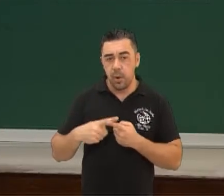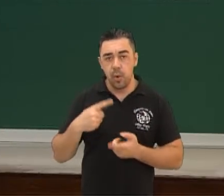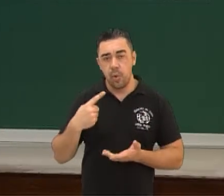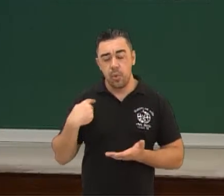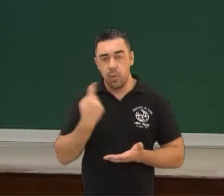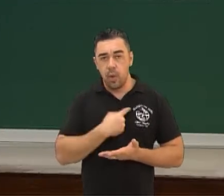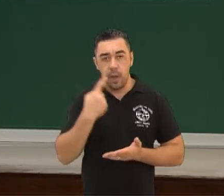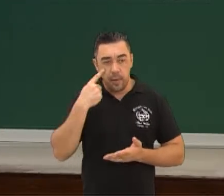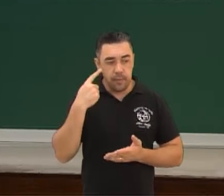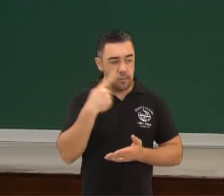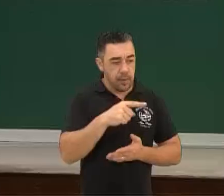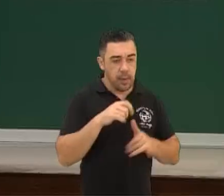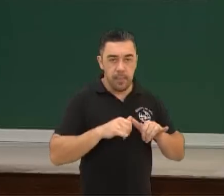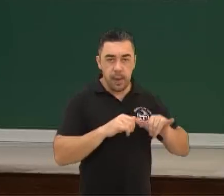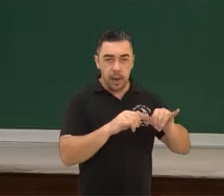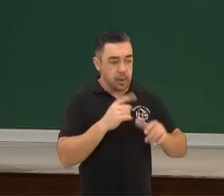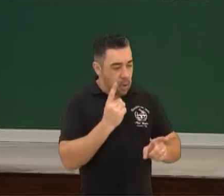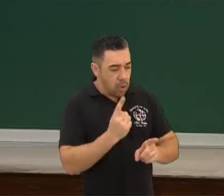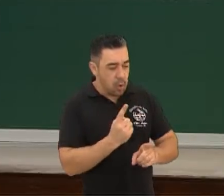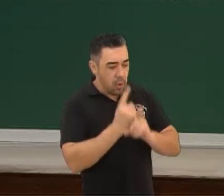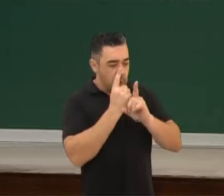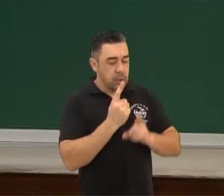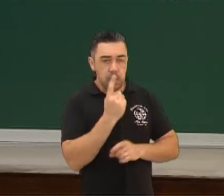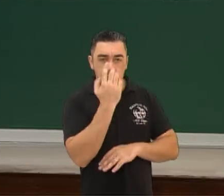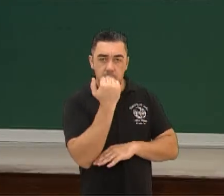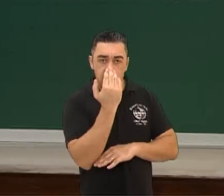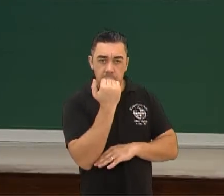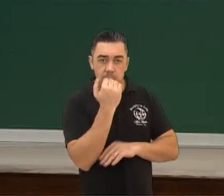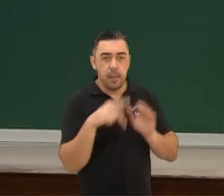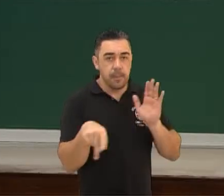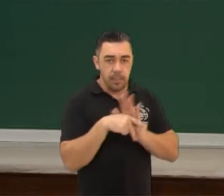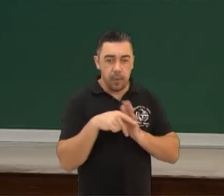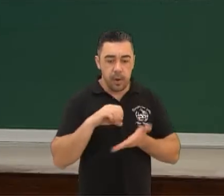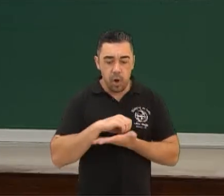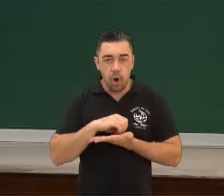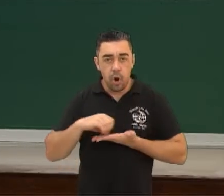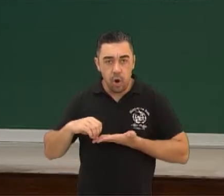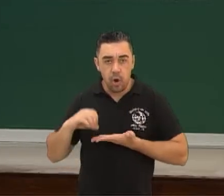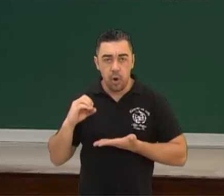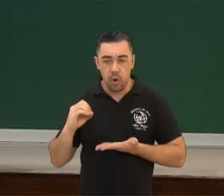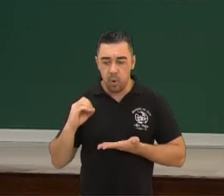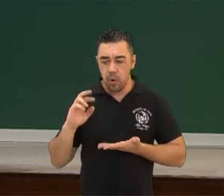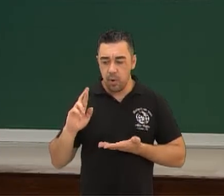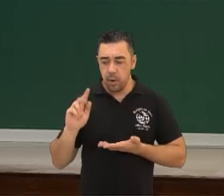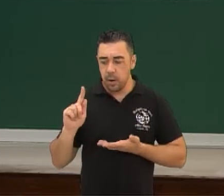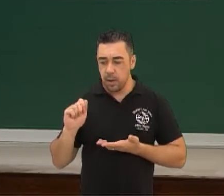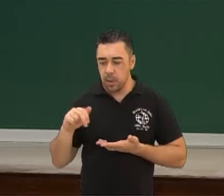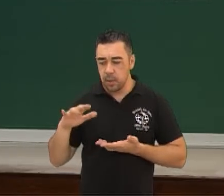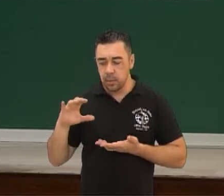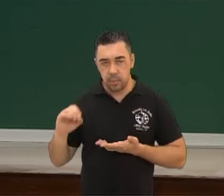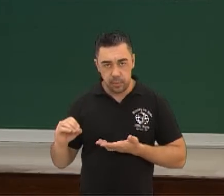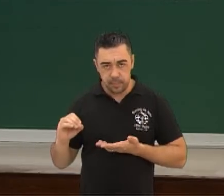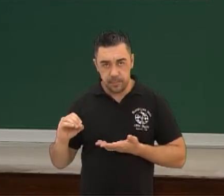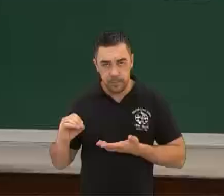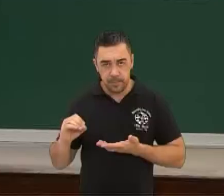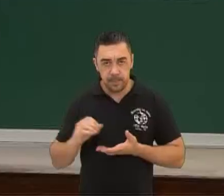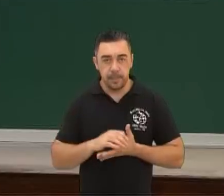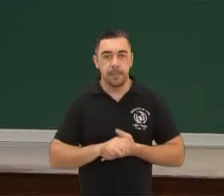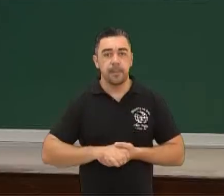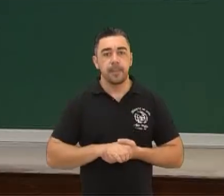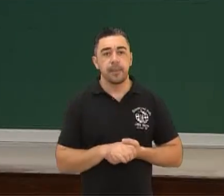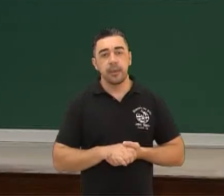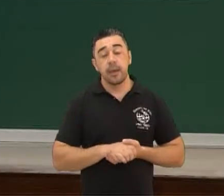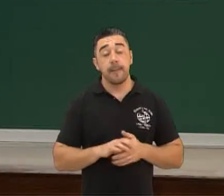gente vai ao supermercado, à feira, encontrar produtos vindo da agricultura orgânica, que são chamados produtos